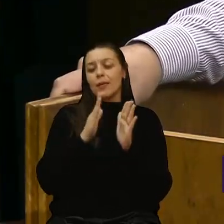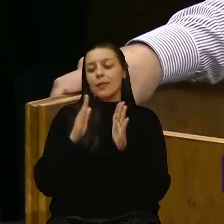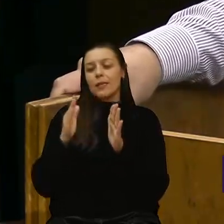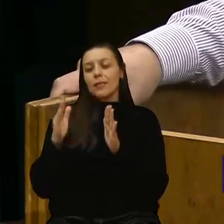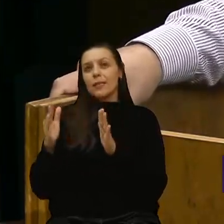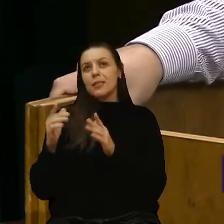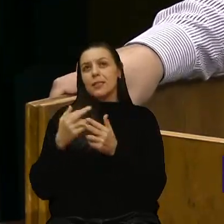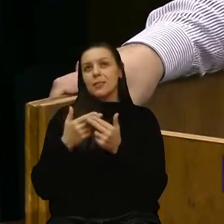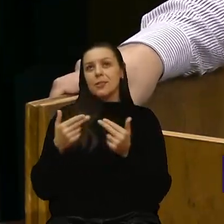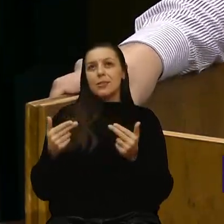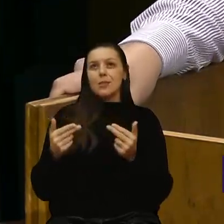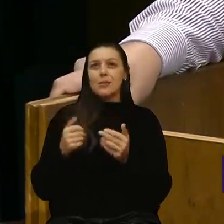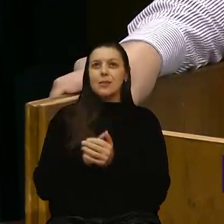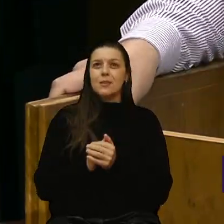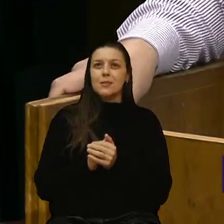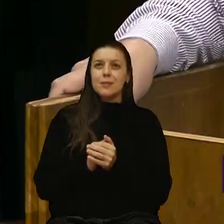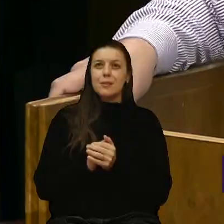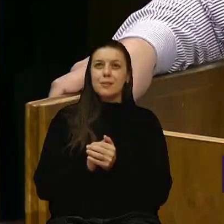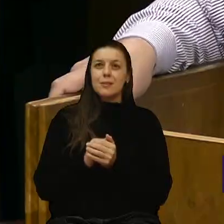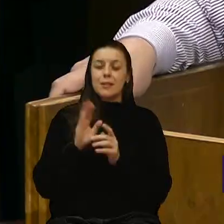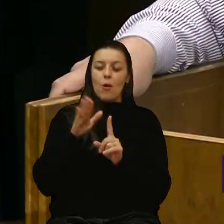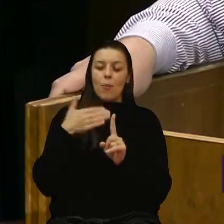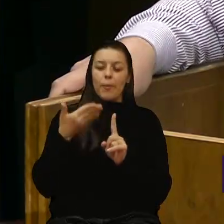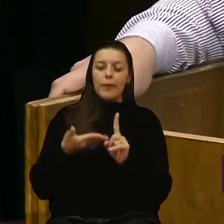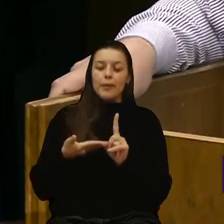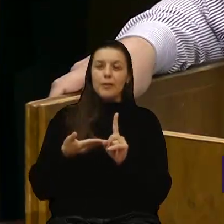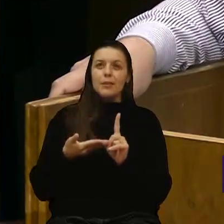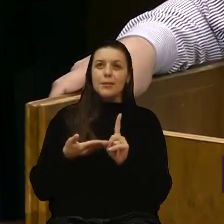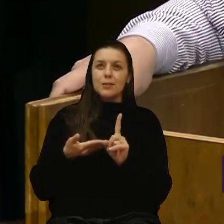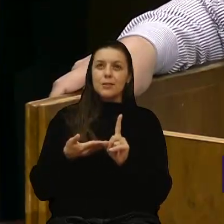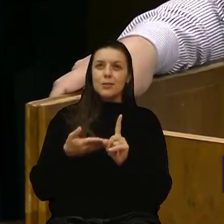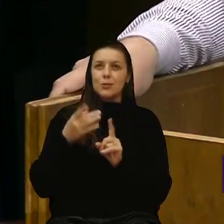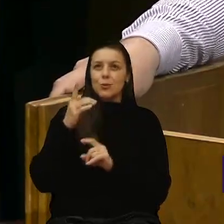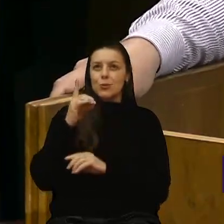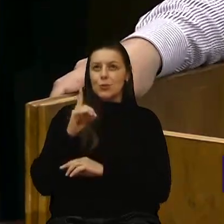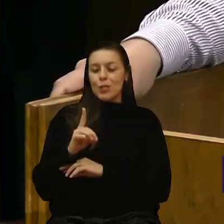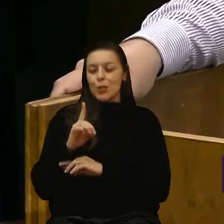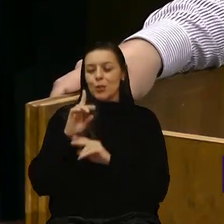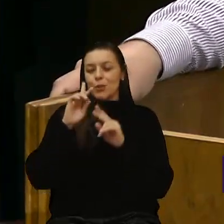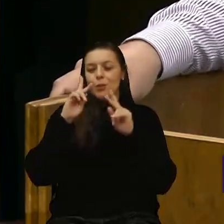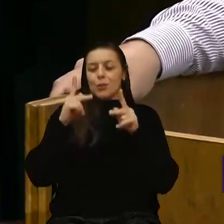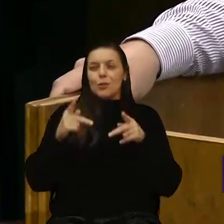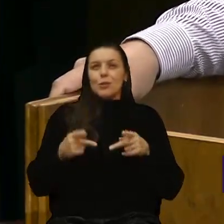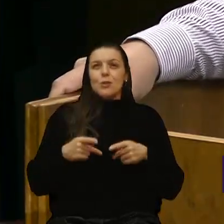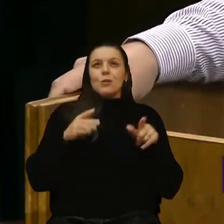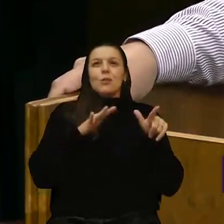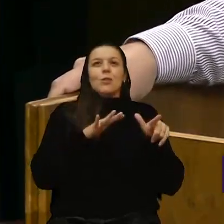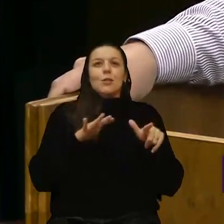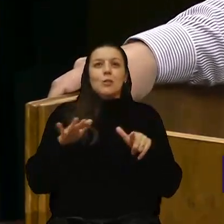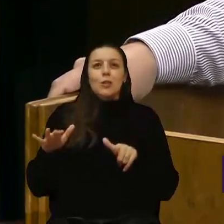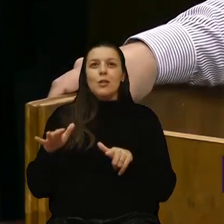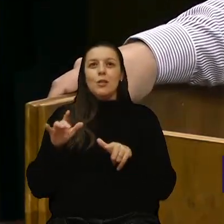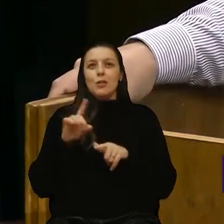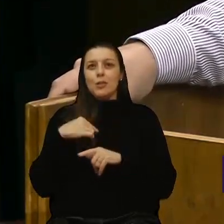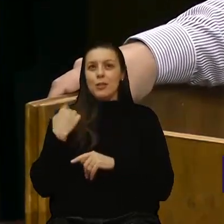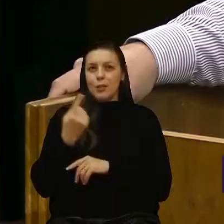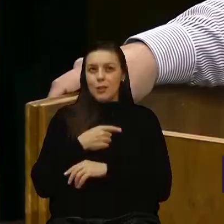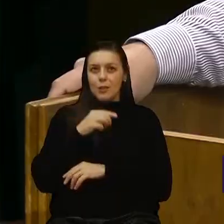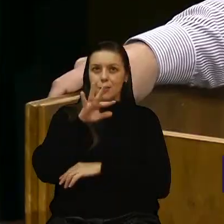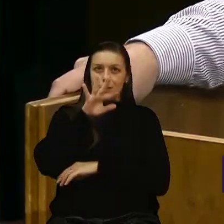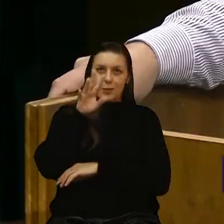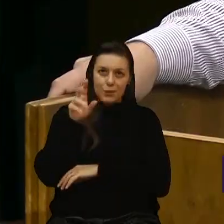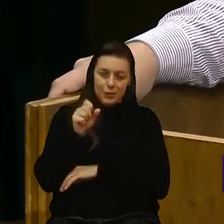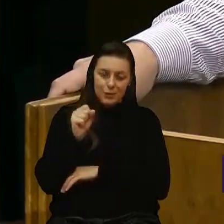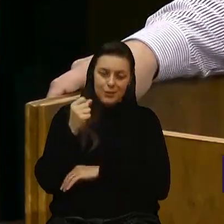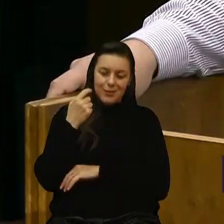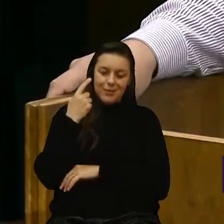que atravessam uma homenagem aos direitos humanos na semana em que nós, africanistas,